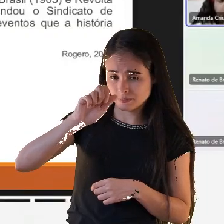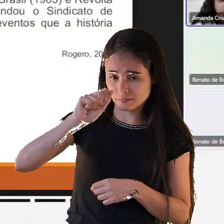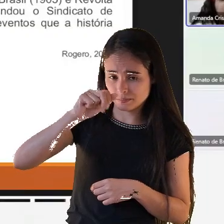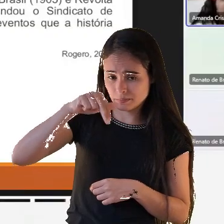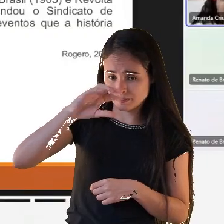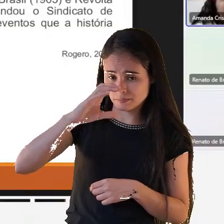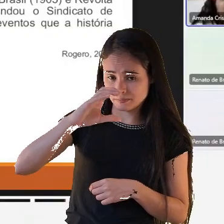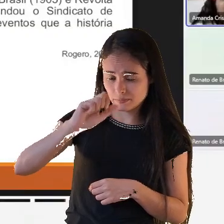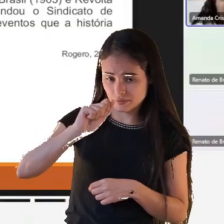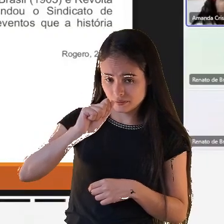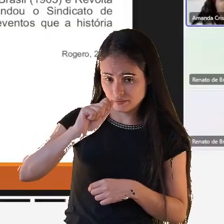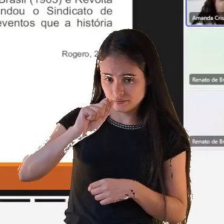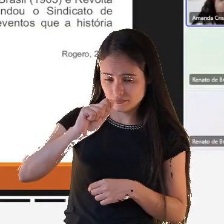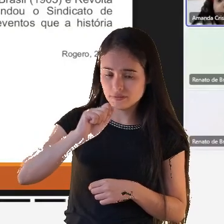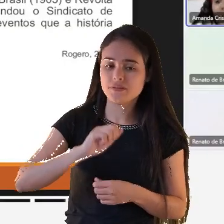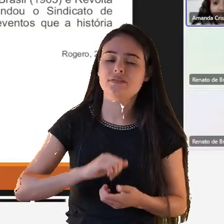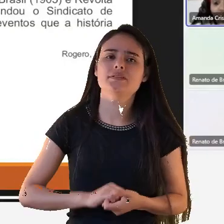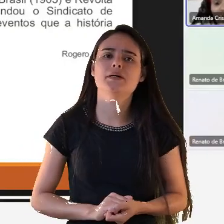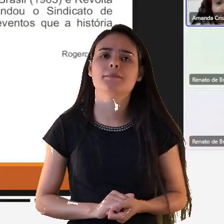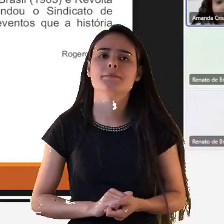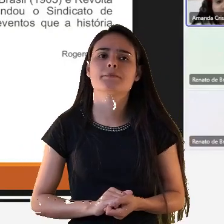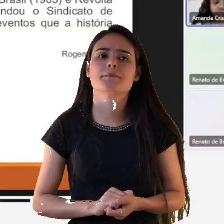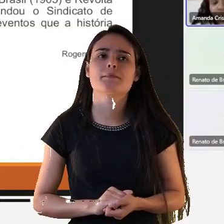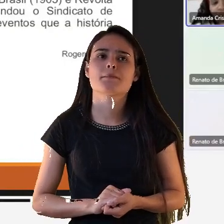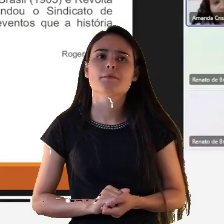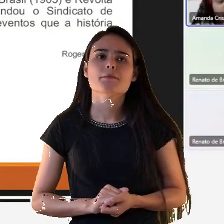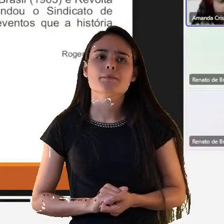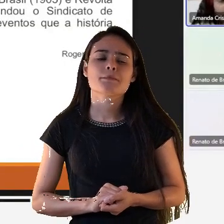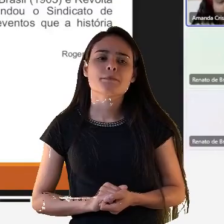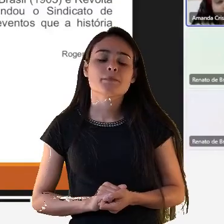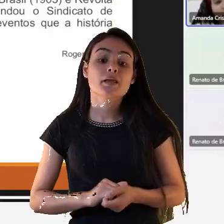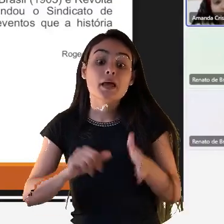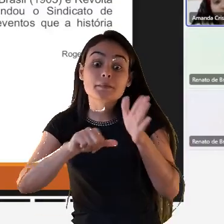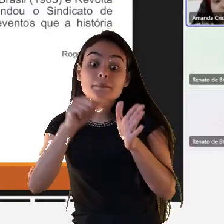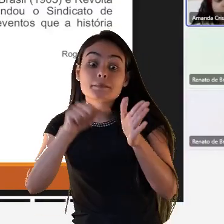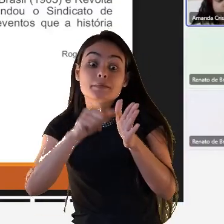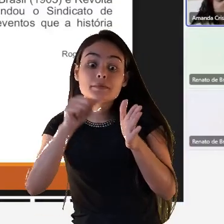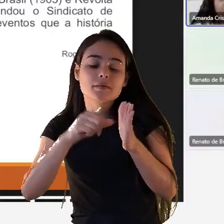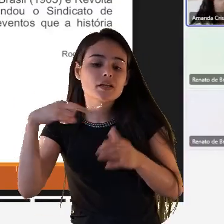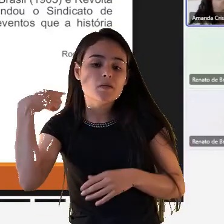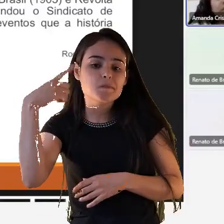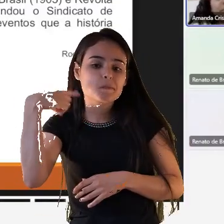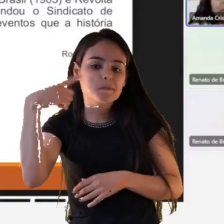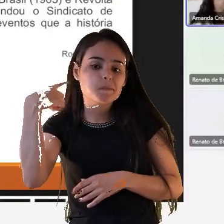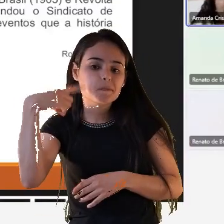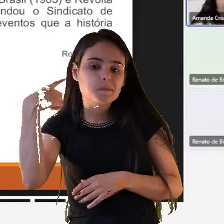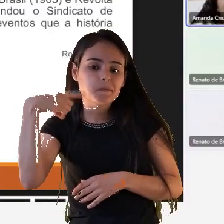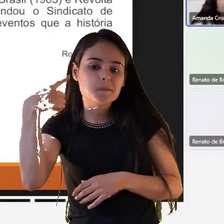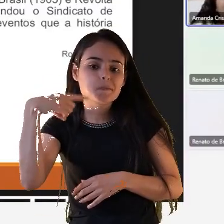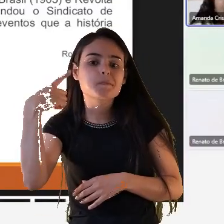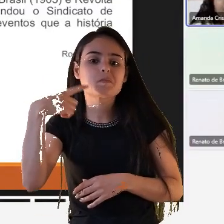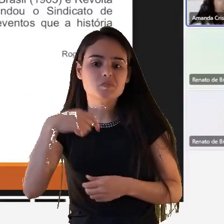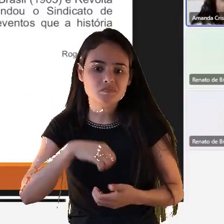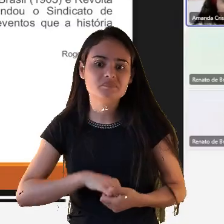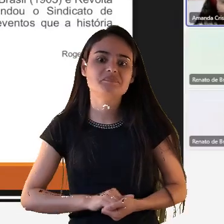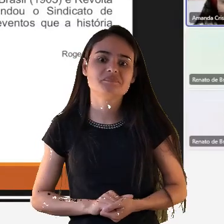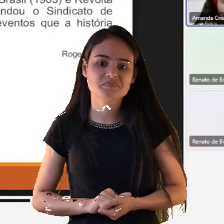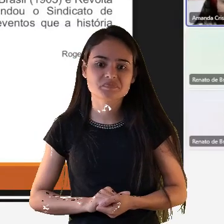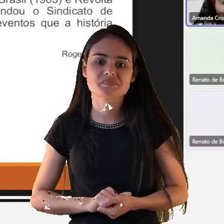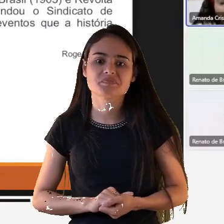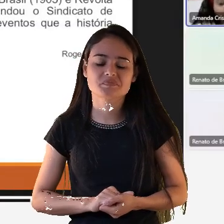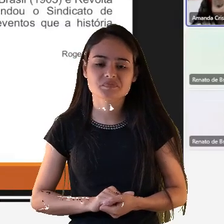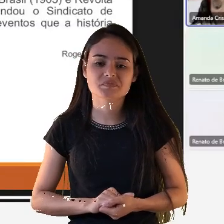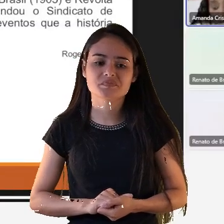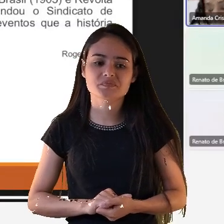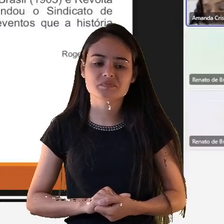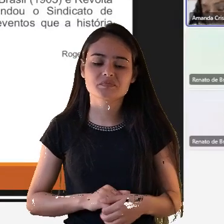né? Mas esse reconhecimento ele veio recentemente, tá, gente? Mas por que que